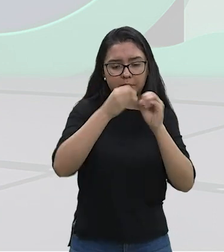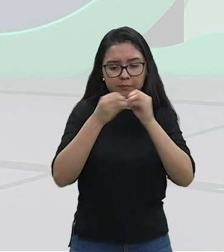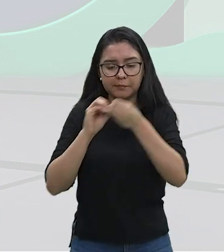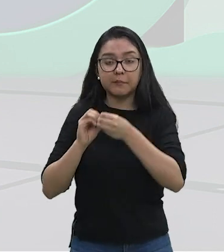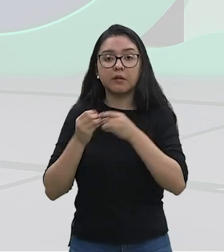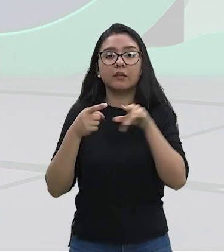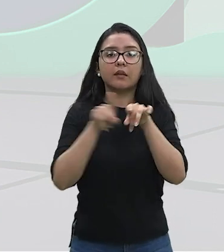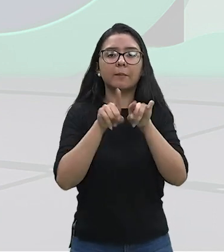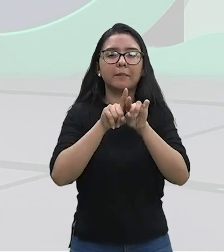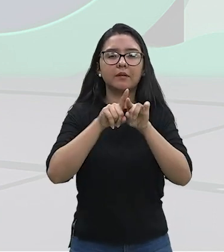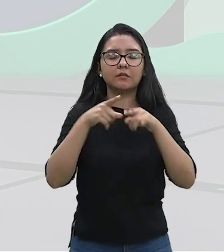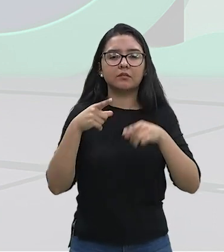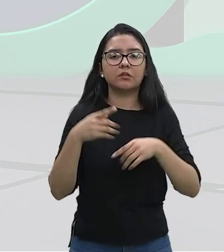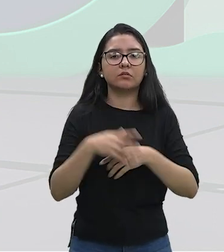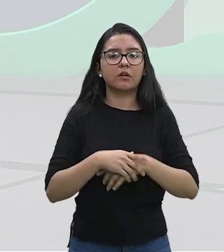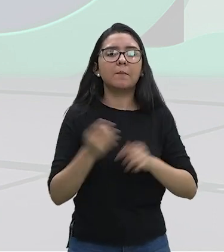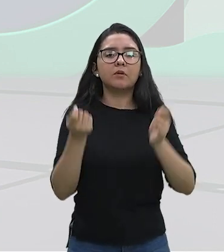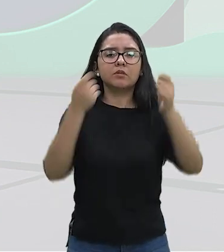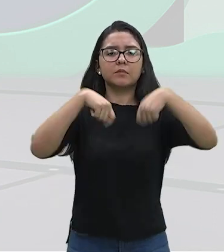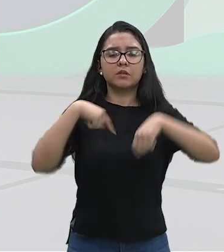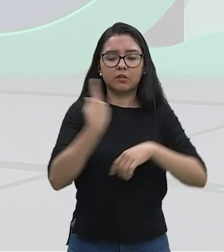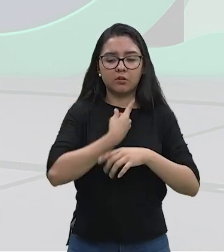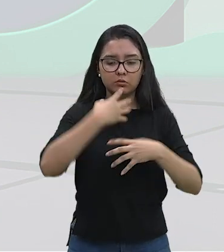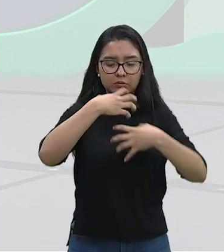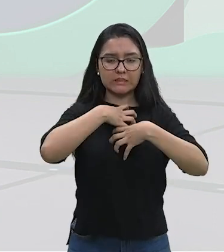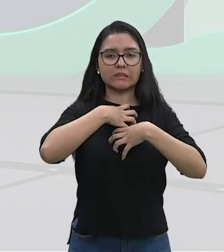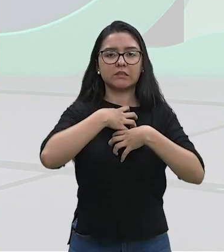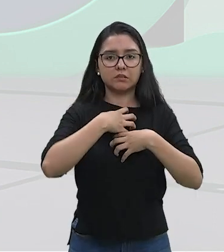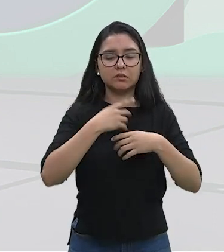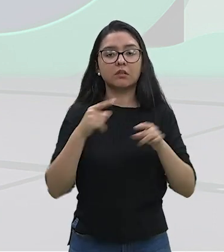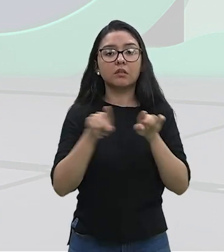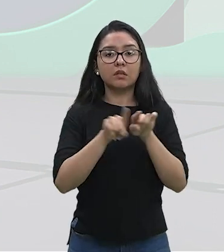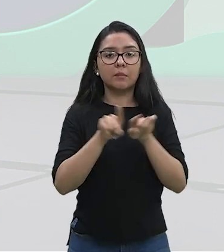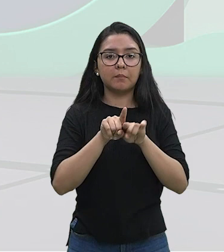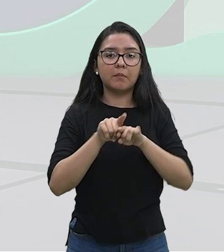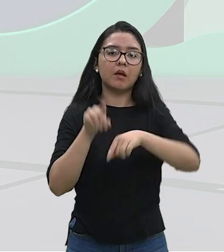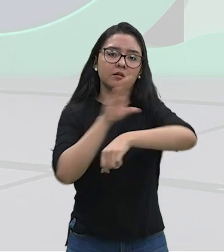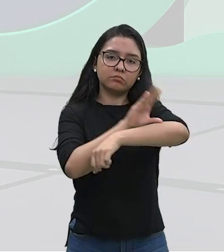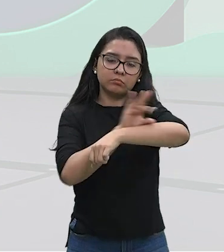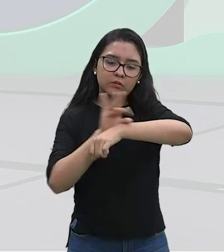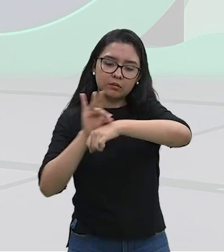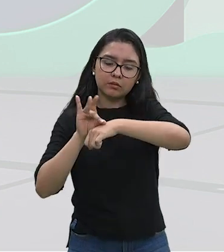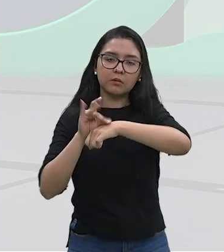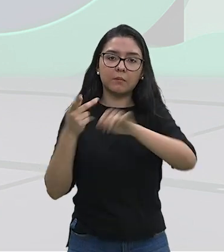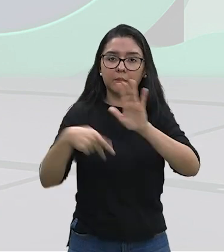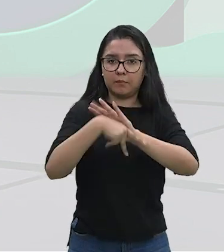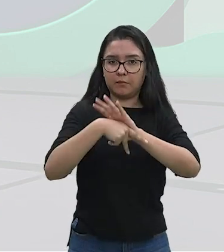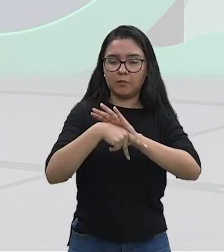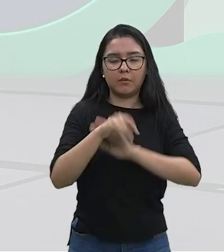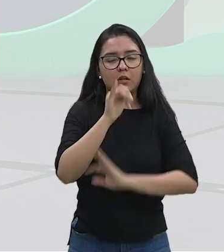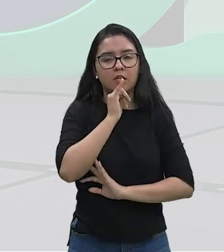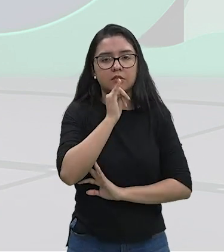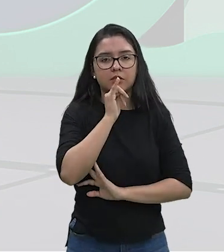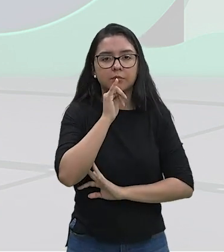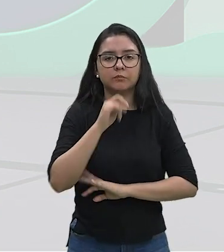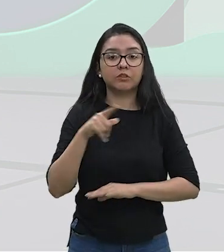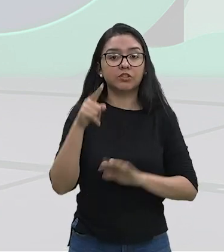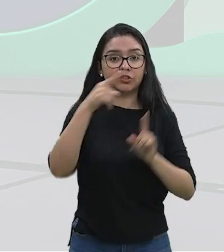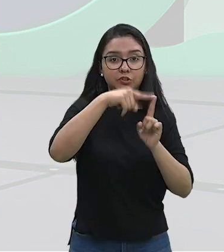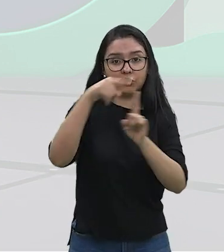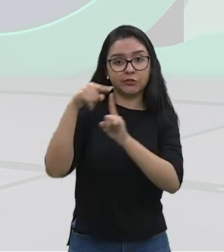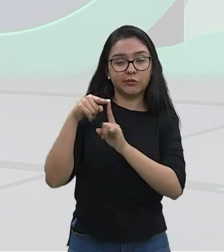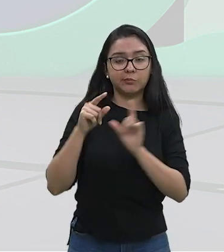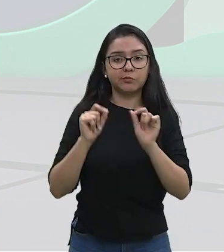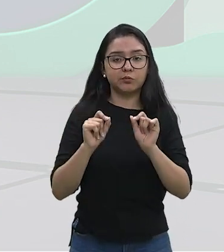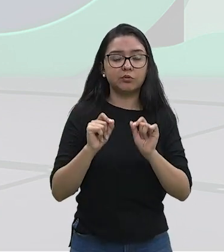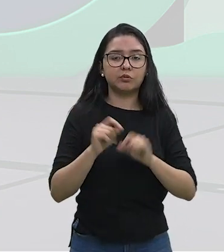trazer a sensibilidade para o nosso corpo e vai produzir secreções de substâncias. Então, por exemplo, nesse tecido é onde